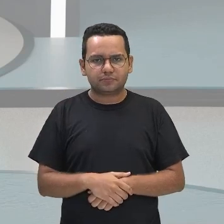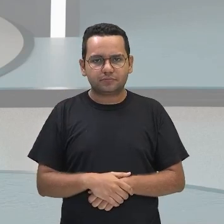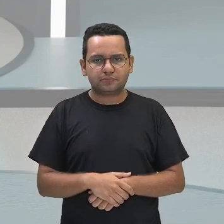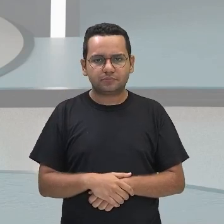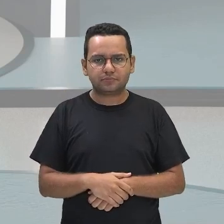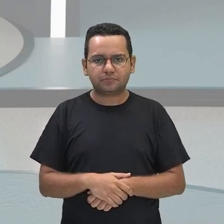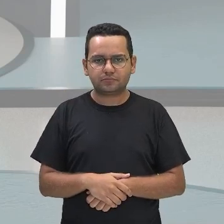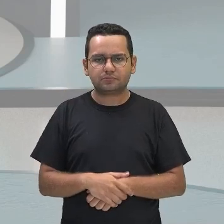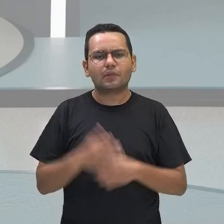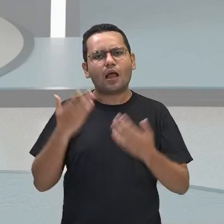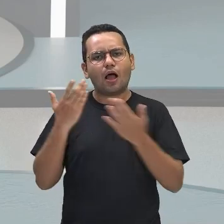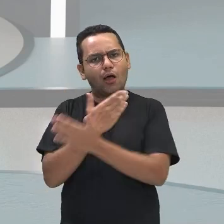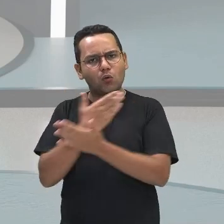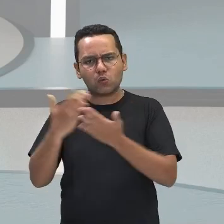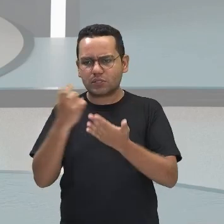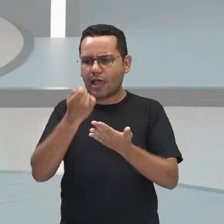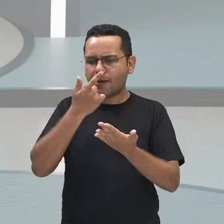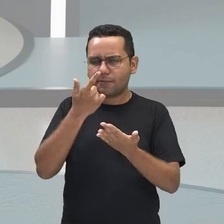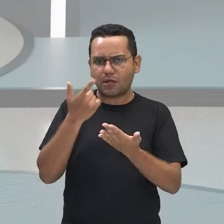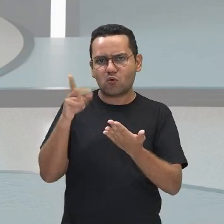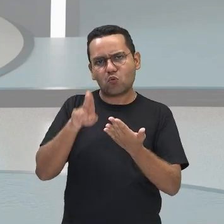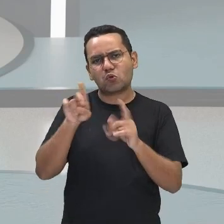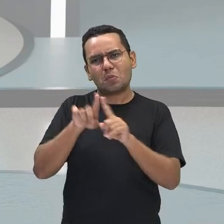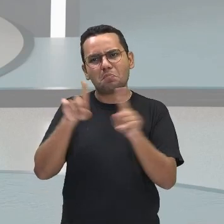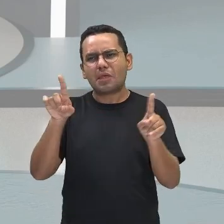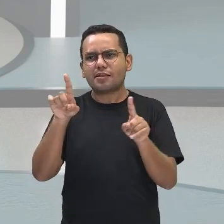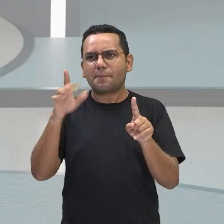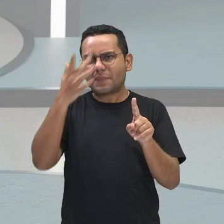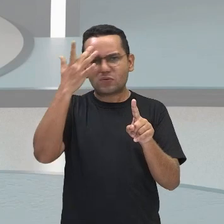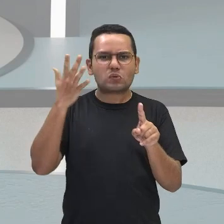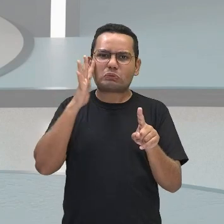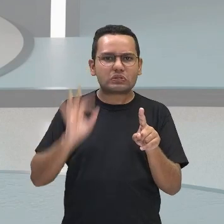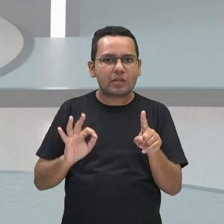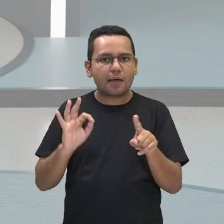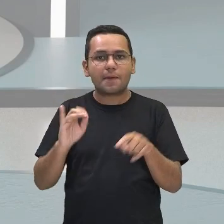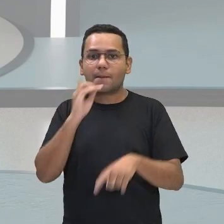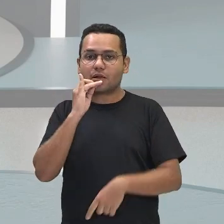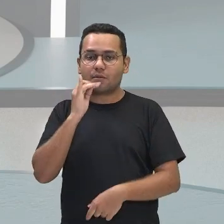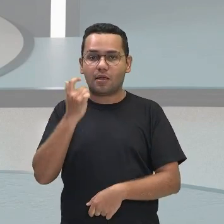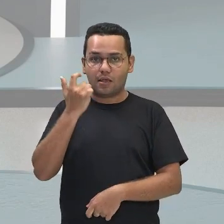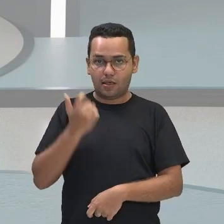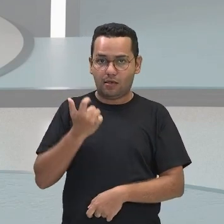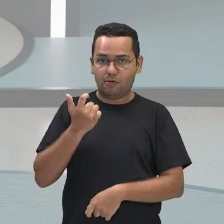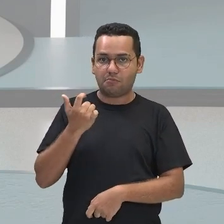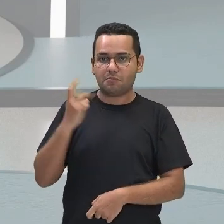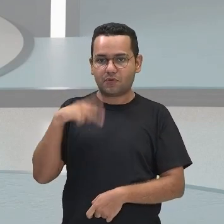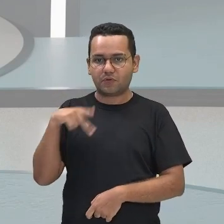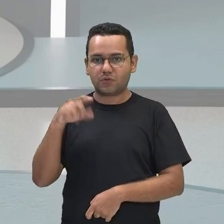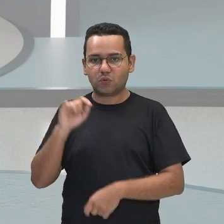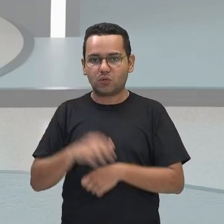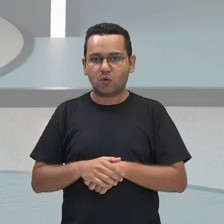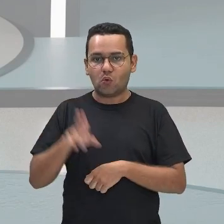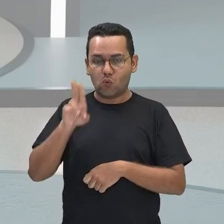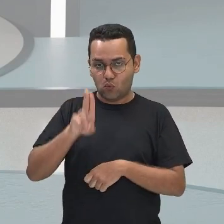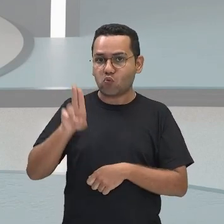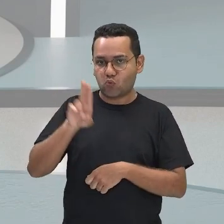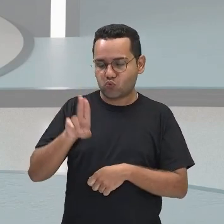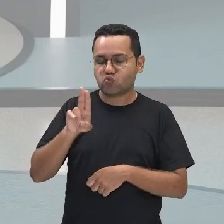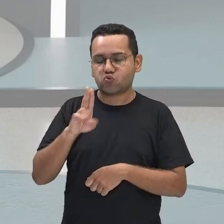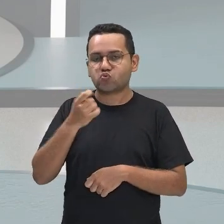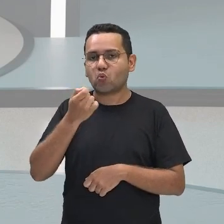sabem, né? Mas não são atletas, igual no meu caso. Eu faço uso de um remédio para pressão arterial,